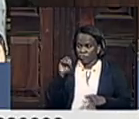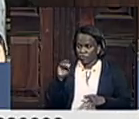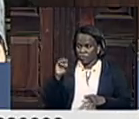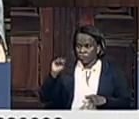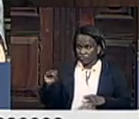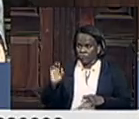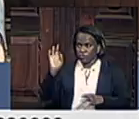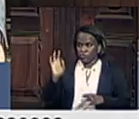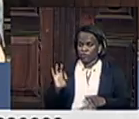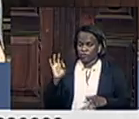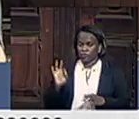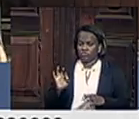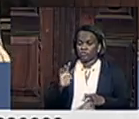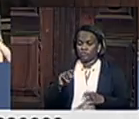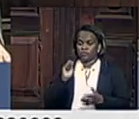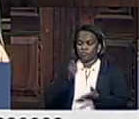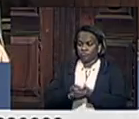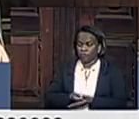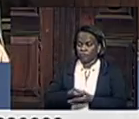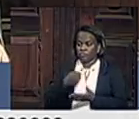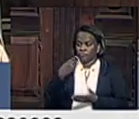1,08%, passa a pagar R$